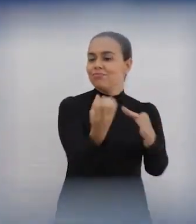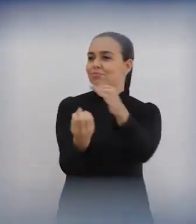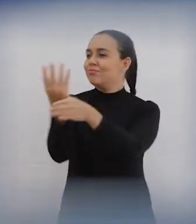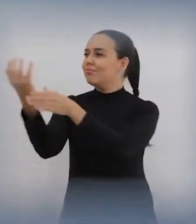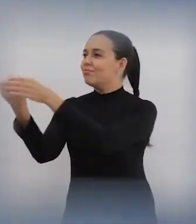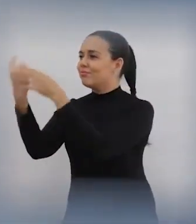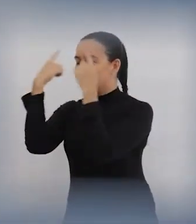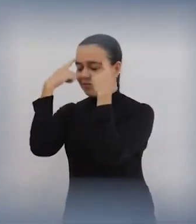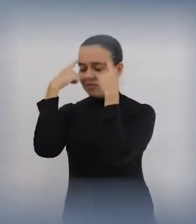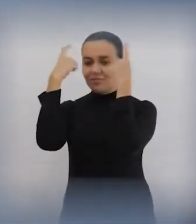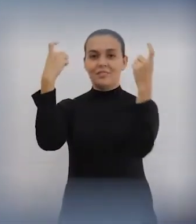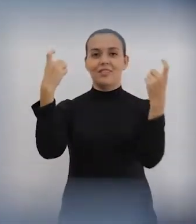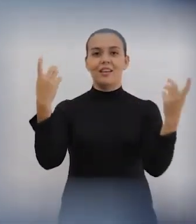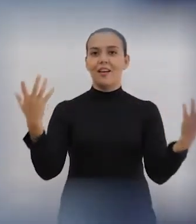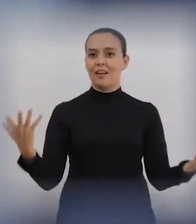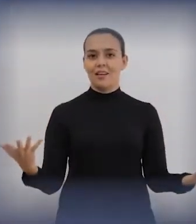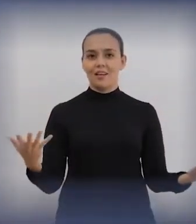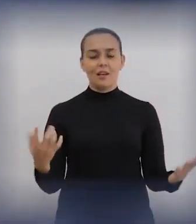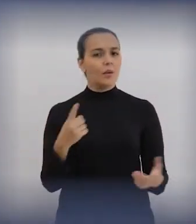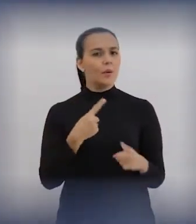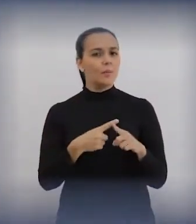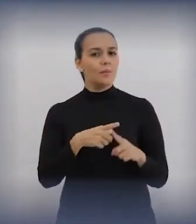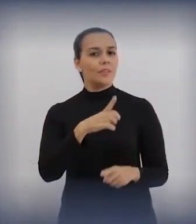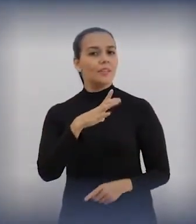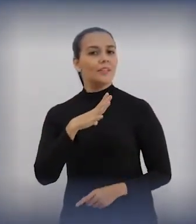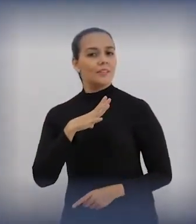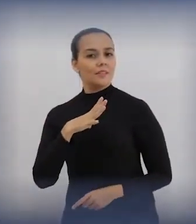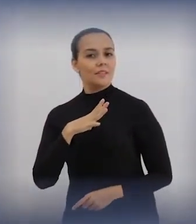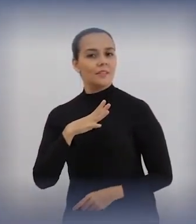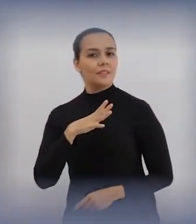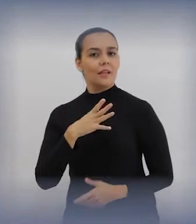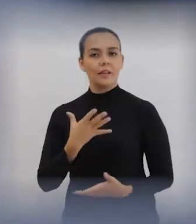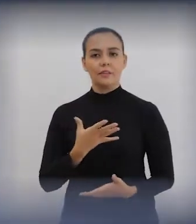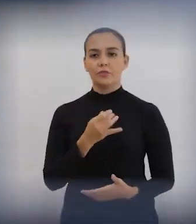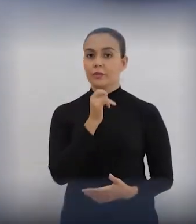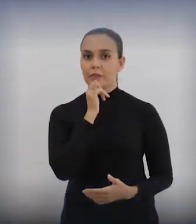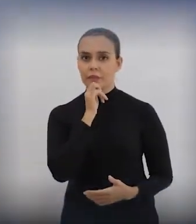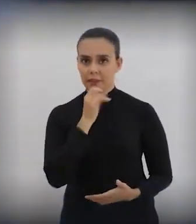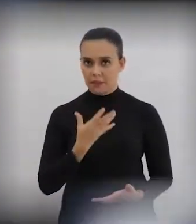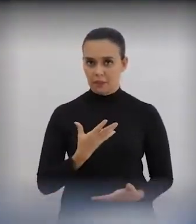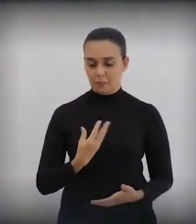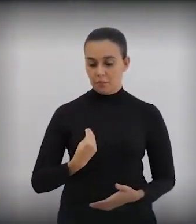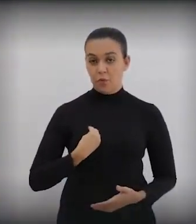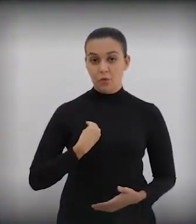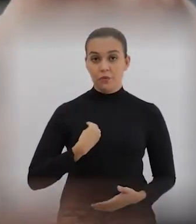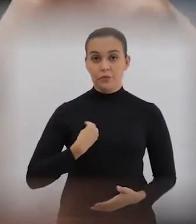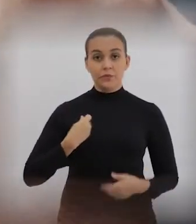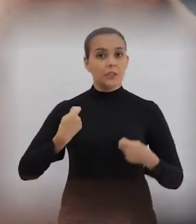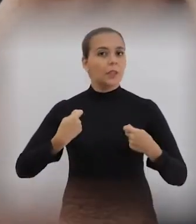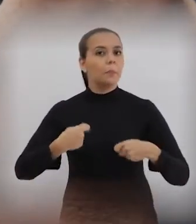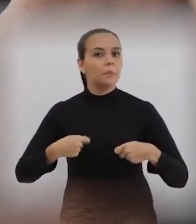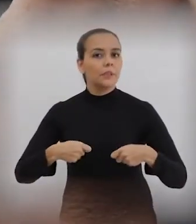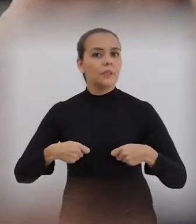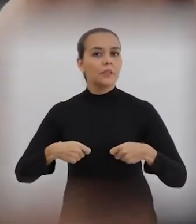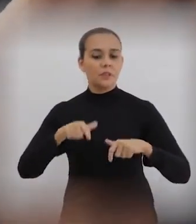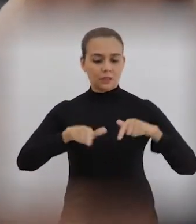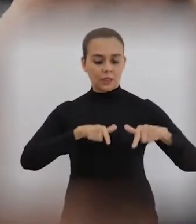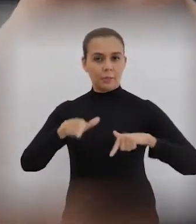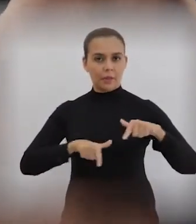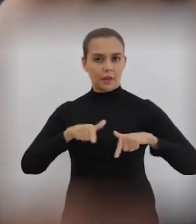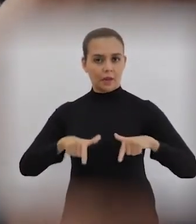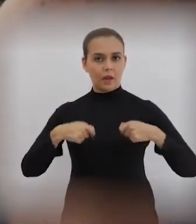Tantas, incalculáveis outras. Porque na cidade, quando você tem a vida do caçador-coletor, em que todos